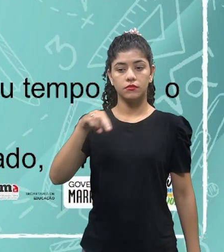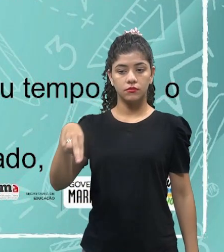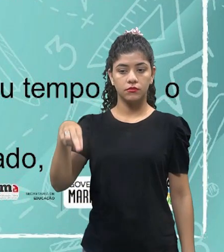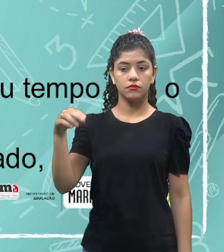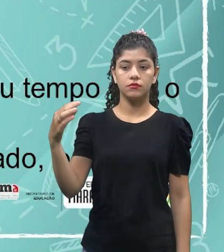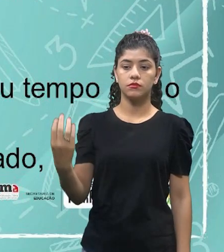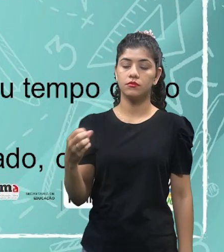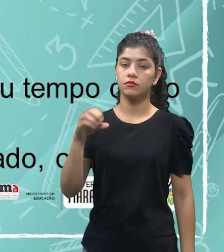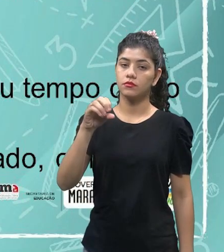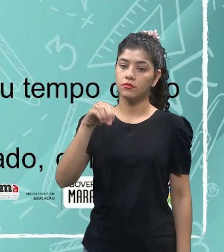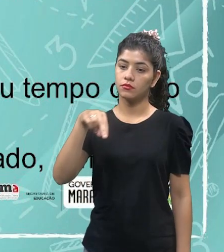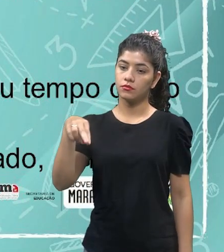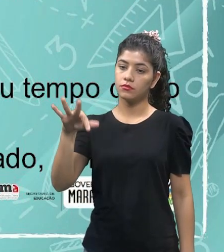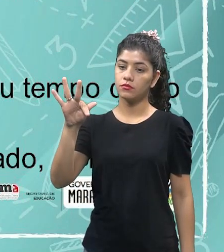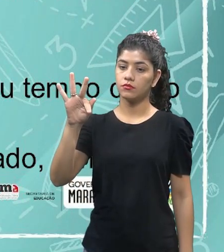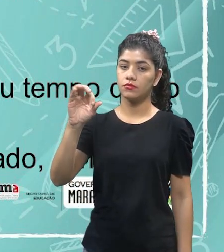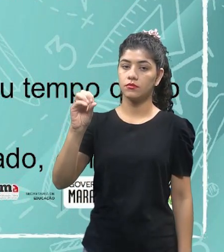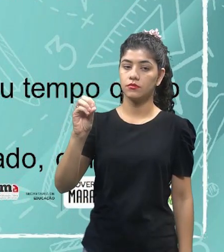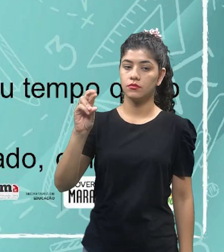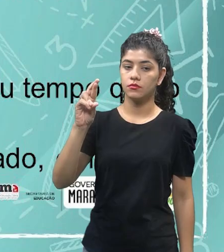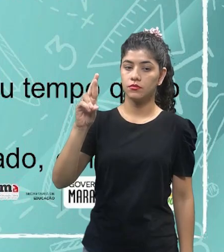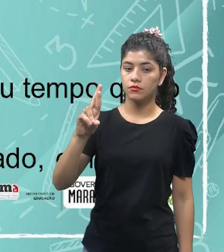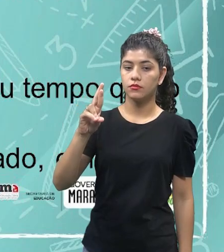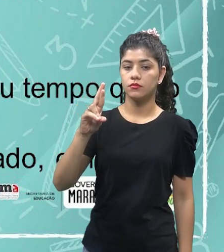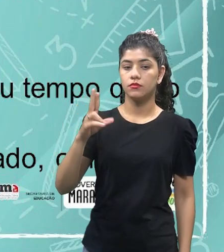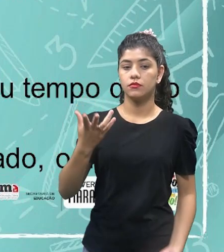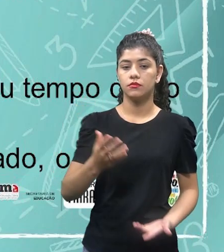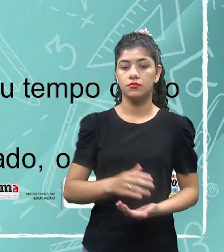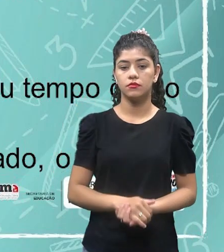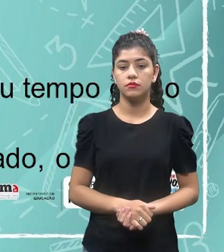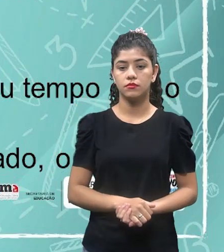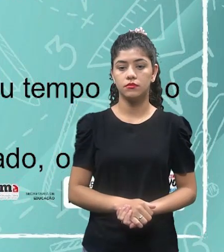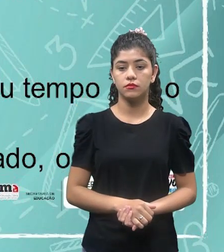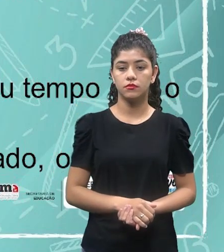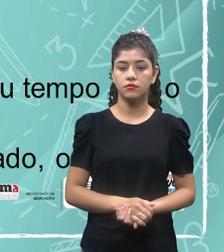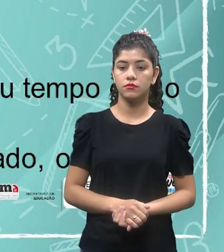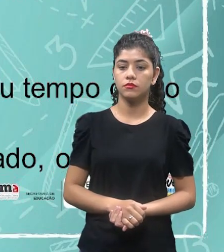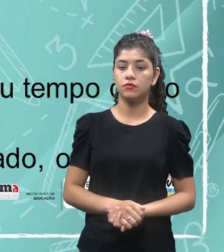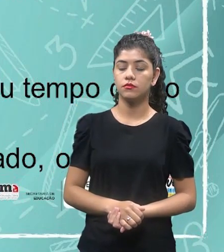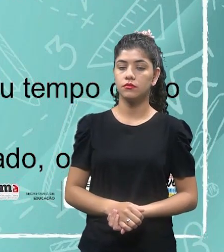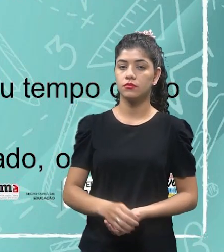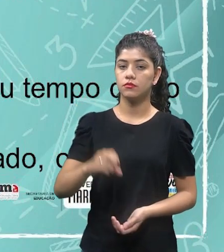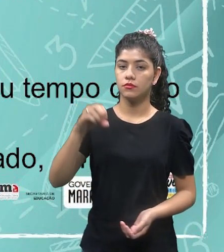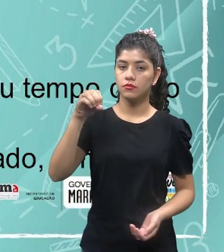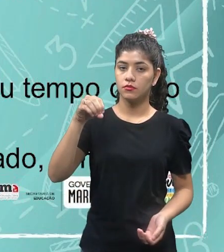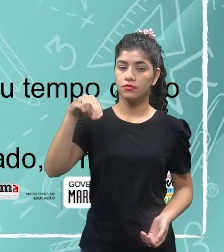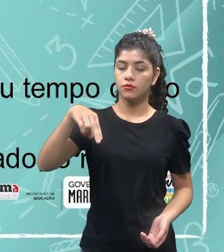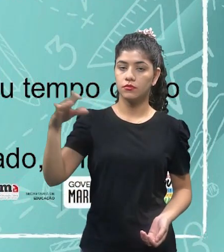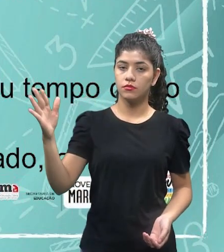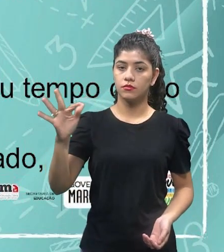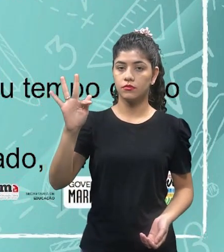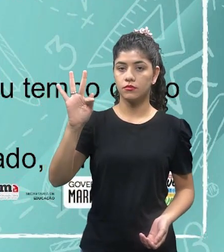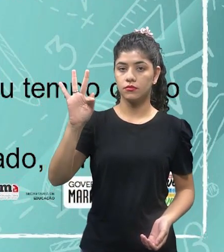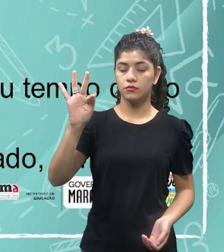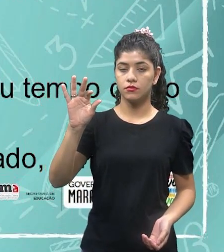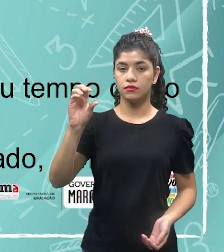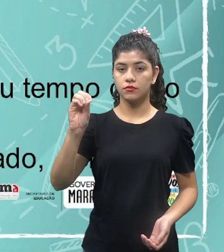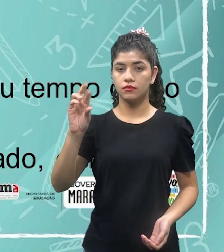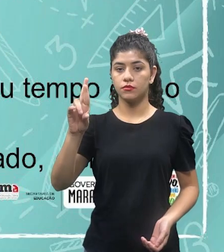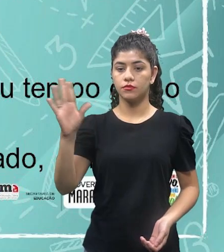for degrees, on for seconds e on for rotations. Isso nada mais é do que